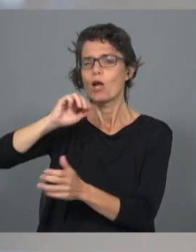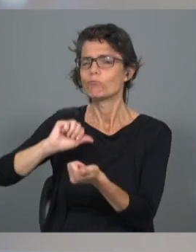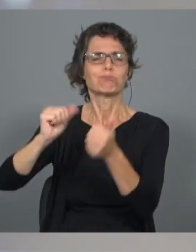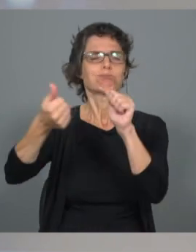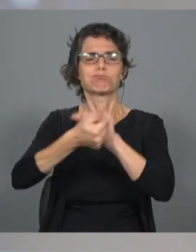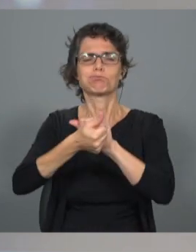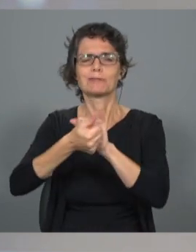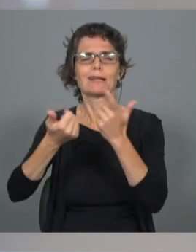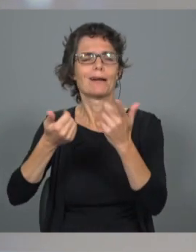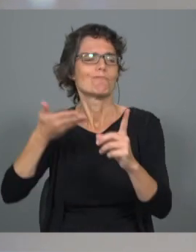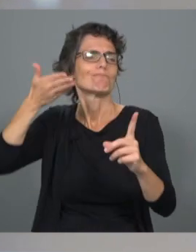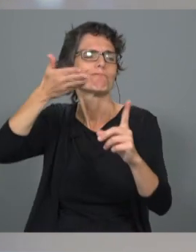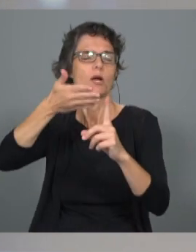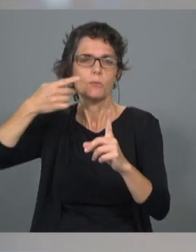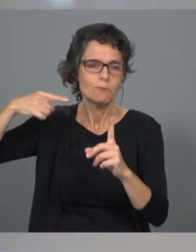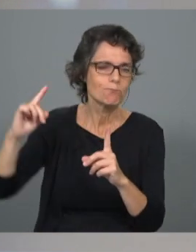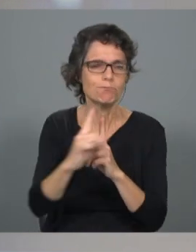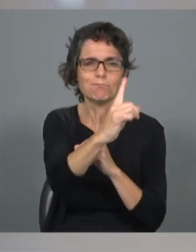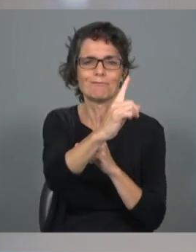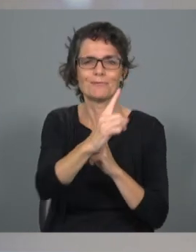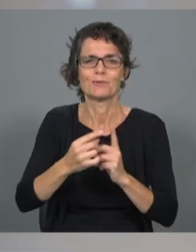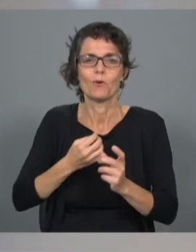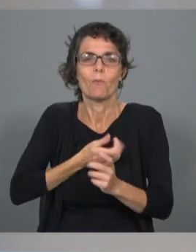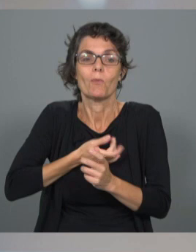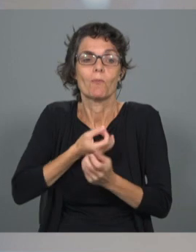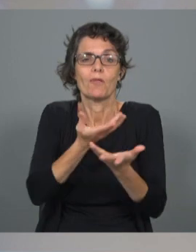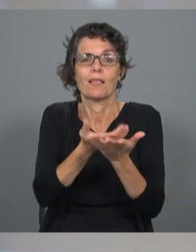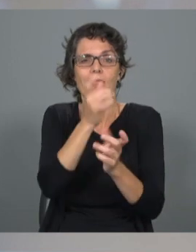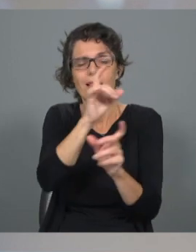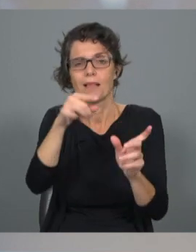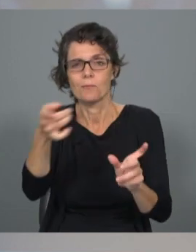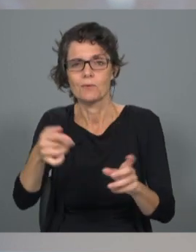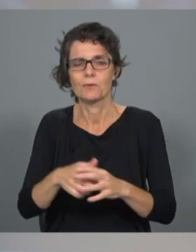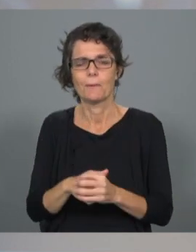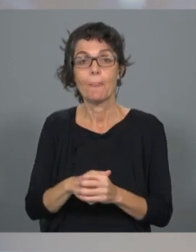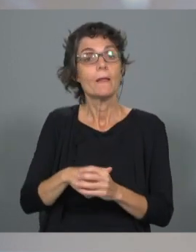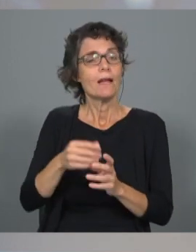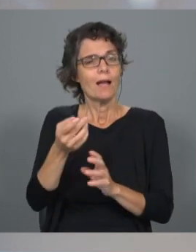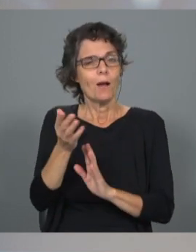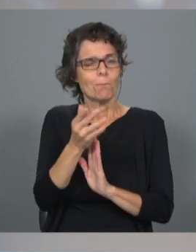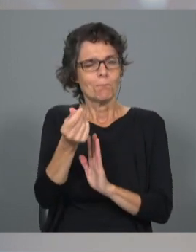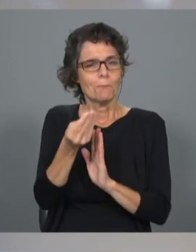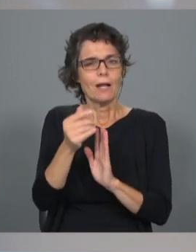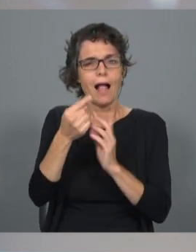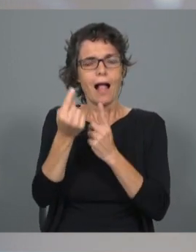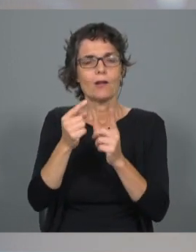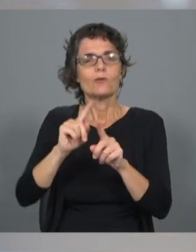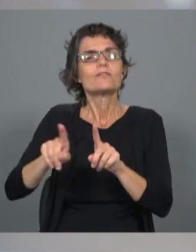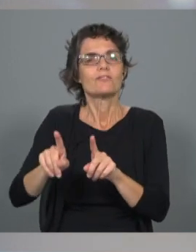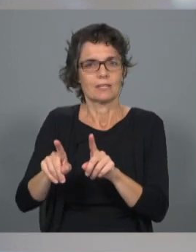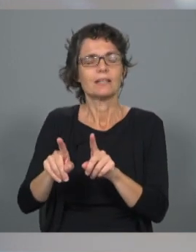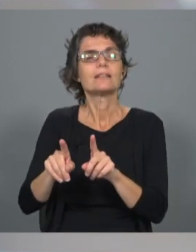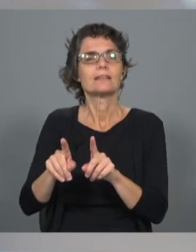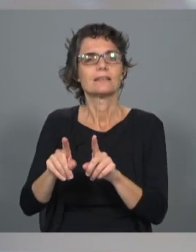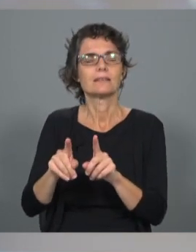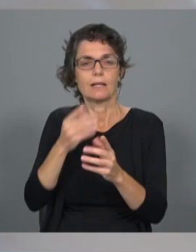entrega, por amar o próximo. Foi um bocadinho esta escolha de algo diferente do que aquilo que são os